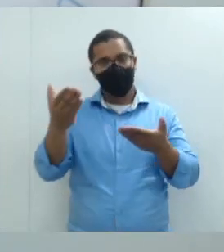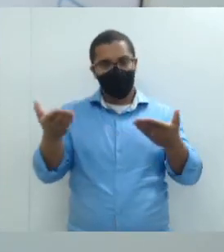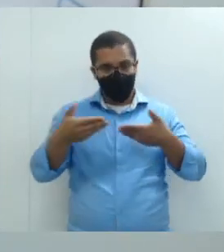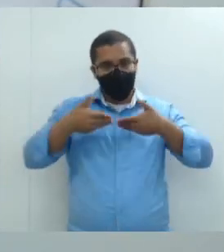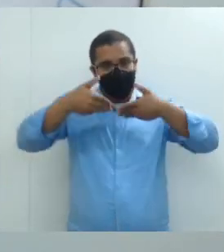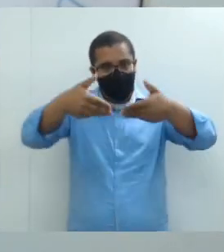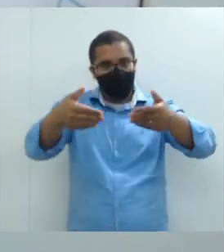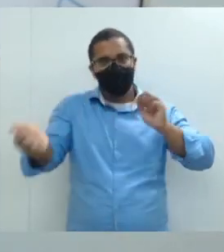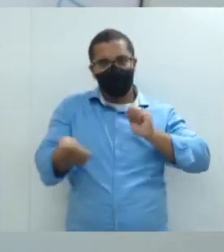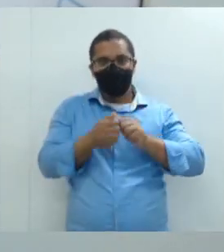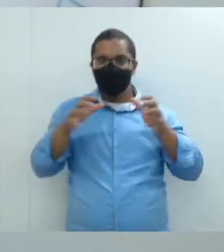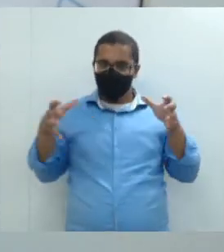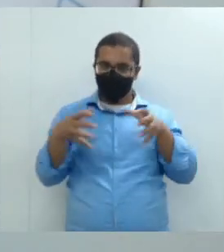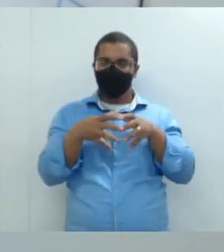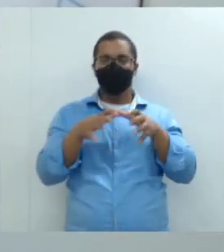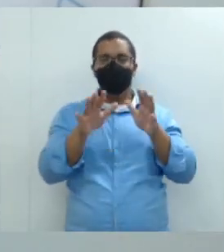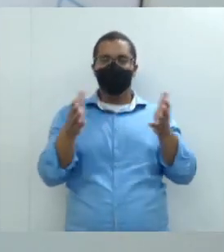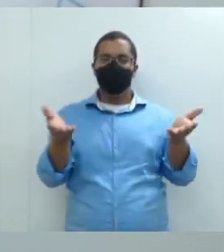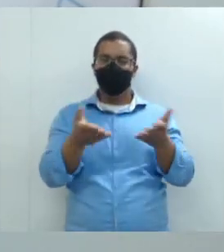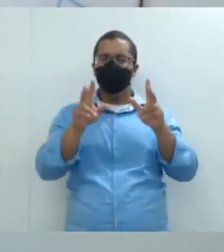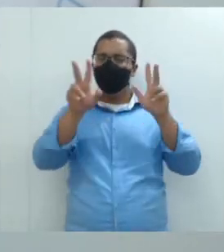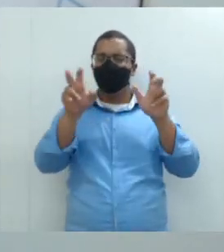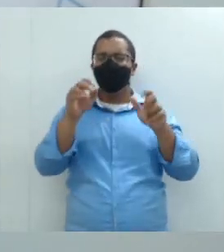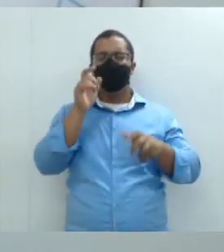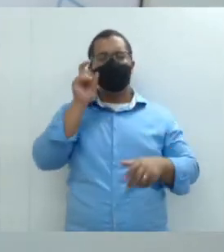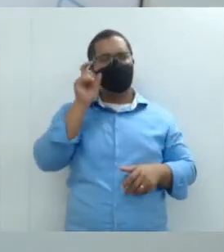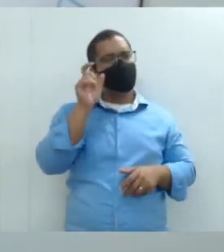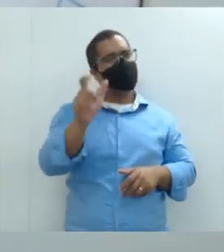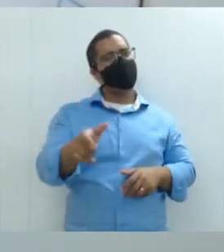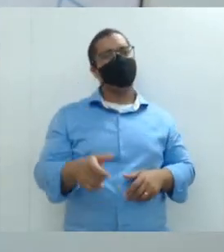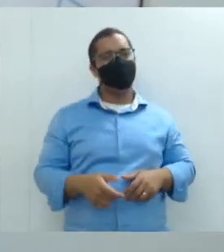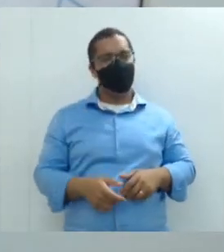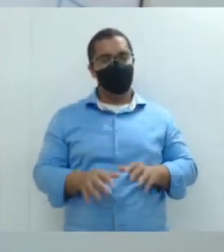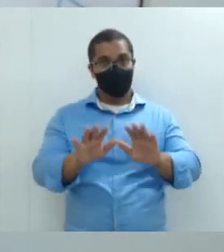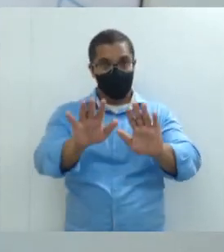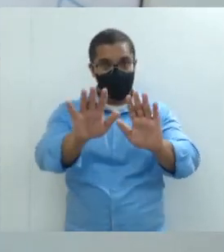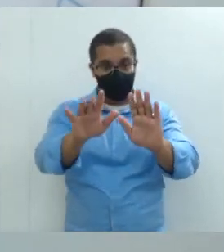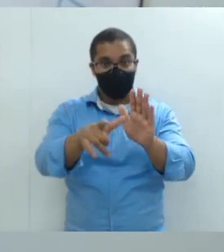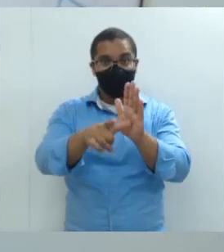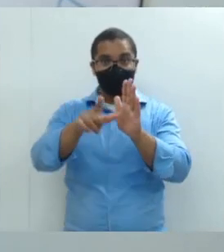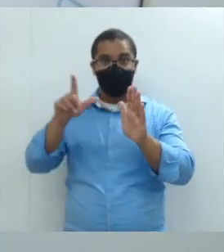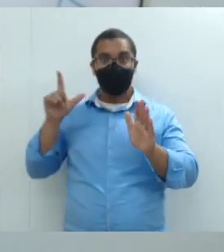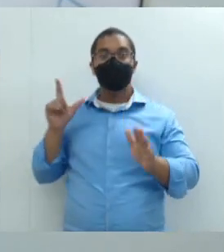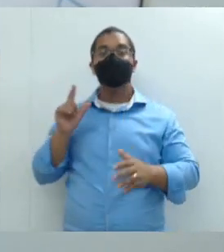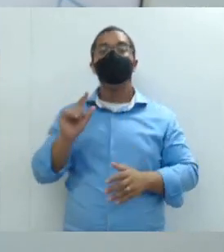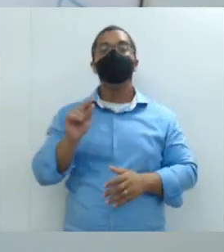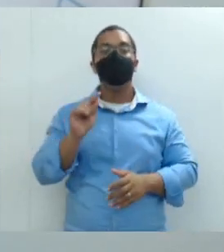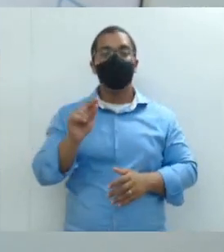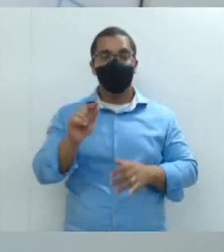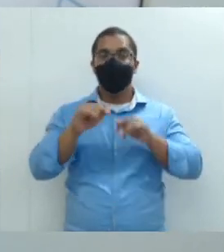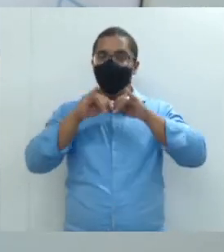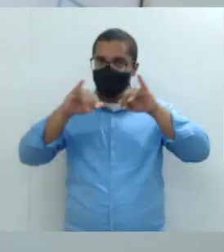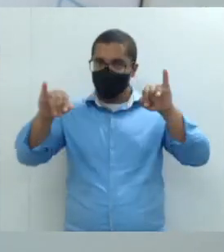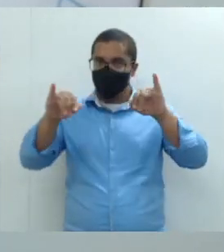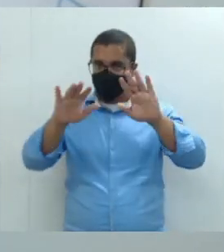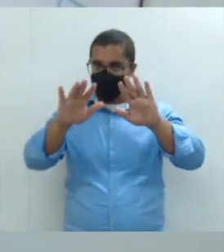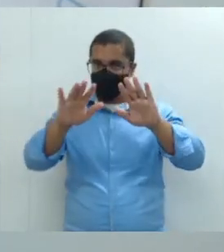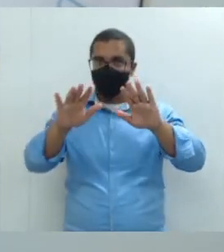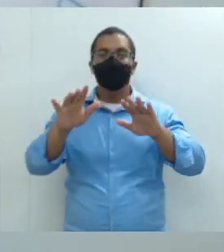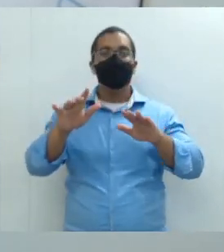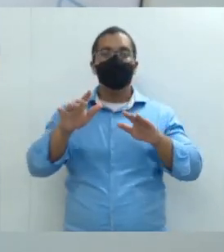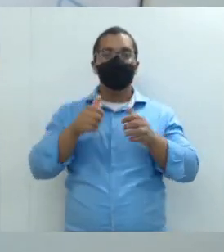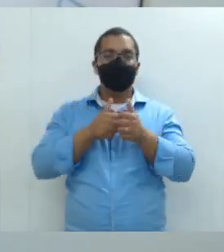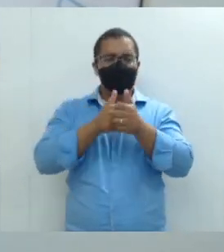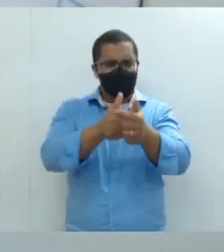maravilhosa. Tá? E hoje a gente vai falar sobre um tema interessantíssimo, tá? Mas antes de falar sobre ele, um recadinho aqui. Me segue nas